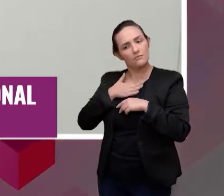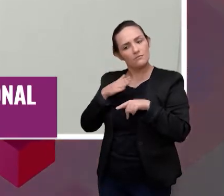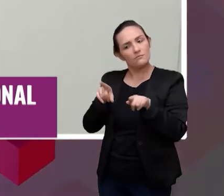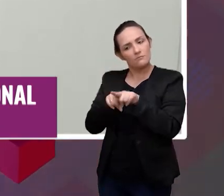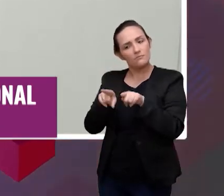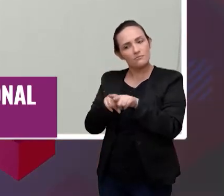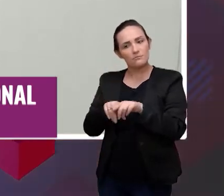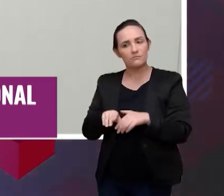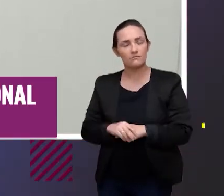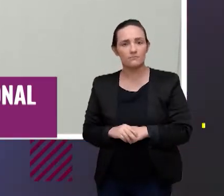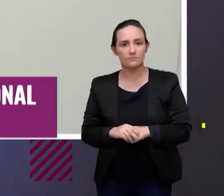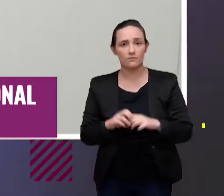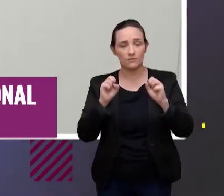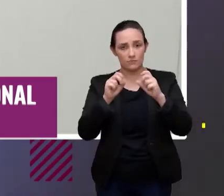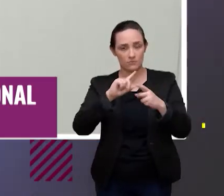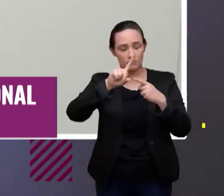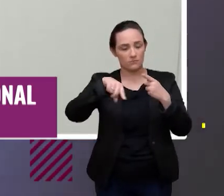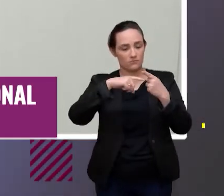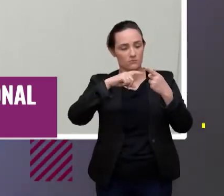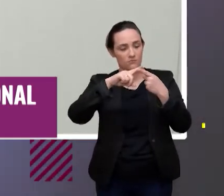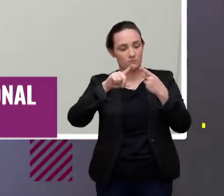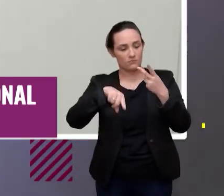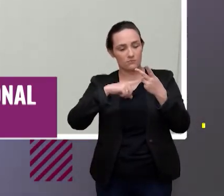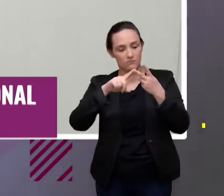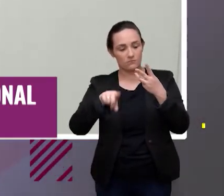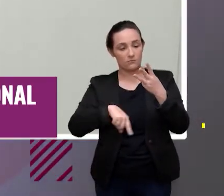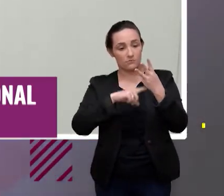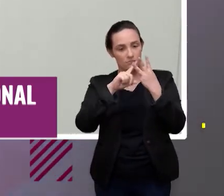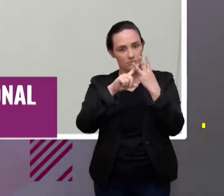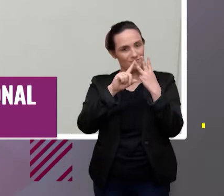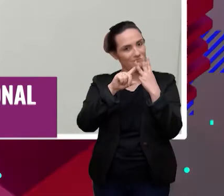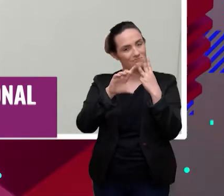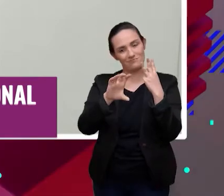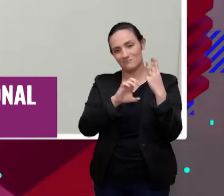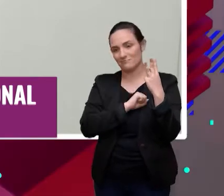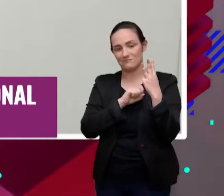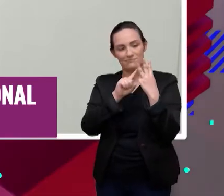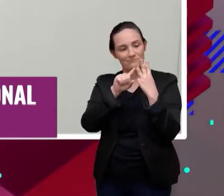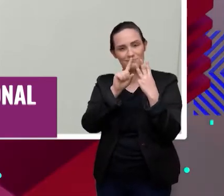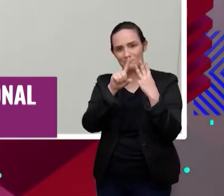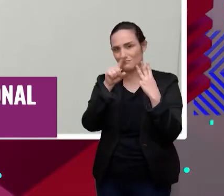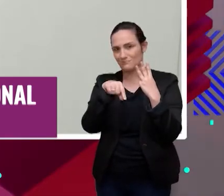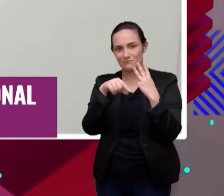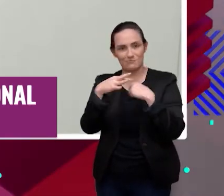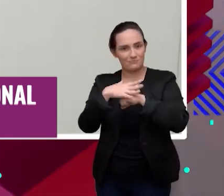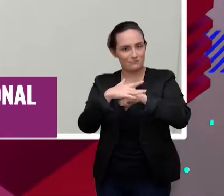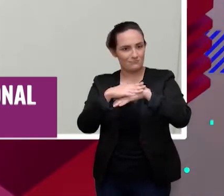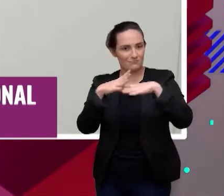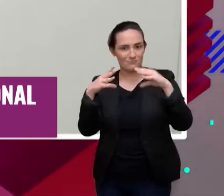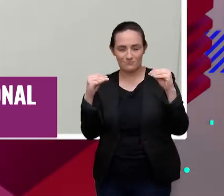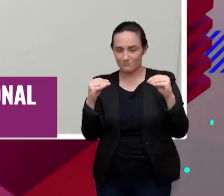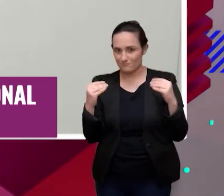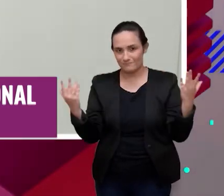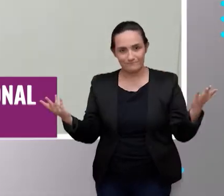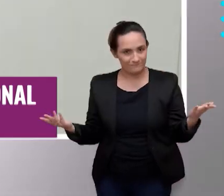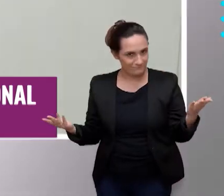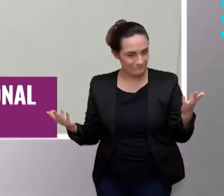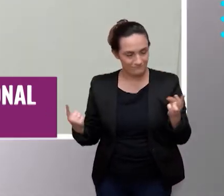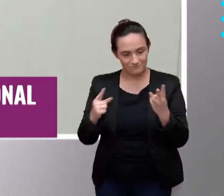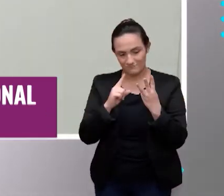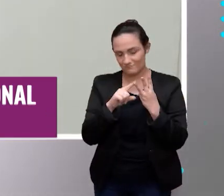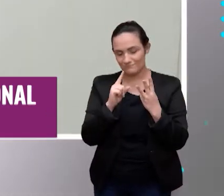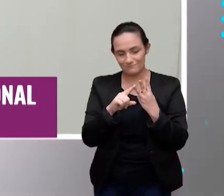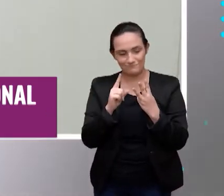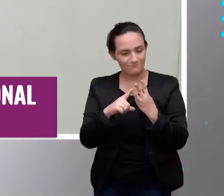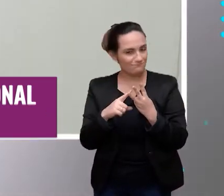curativo, porque o amor ele é uma necessidade humana. Desde que a gente nasce, nós temos essa